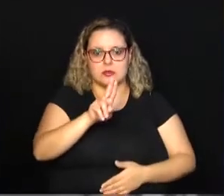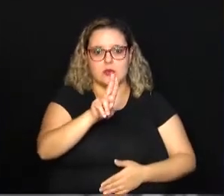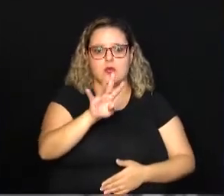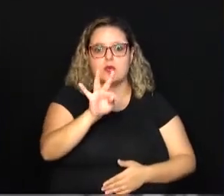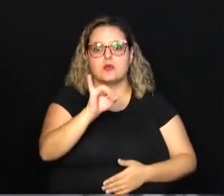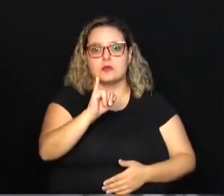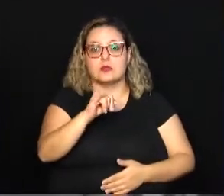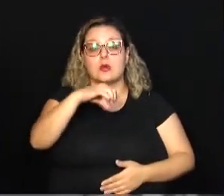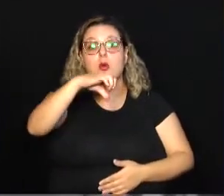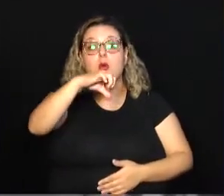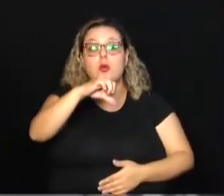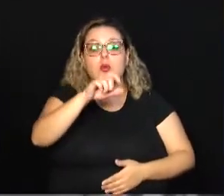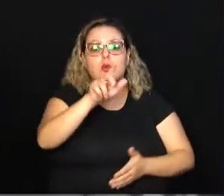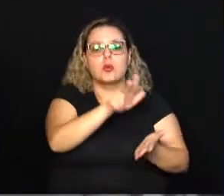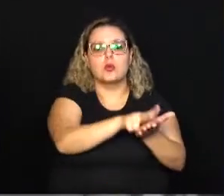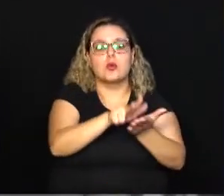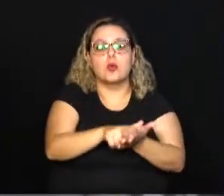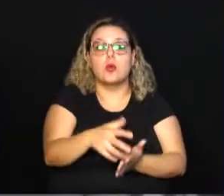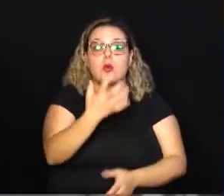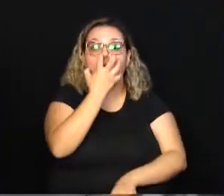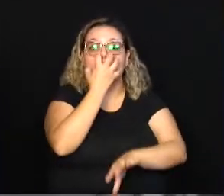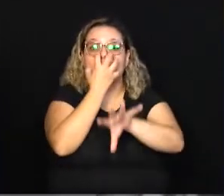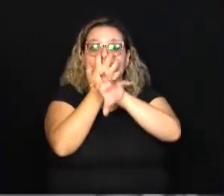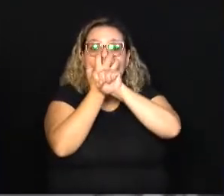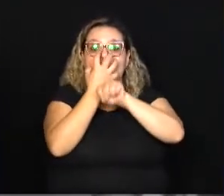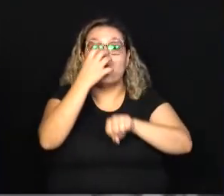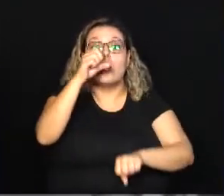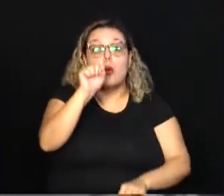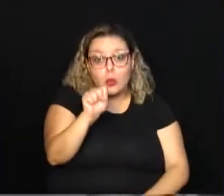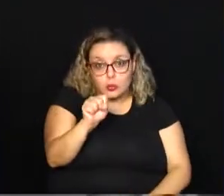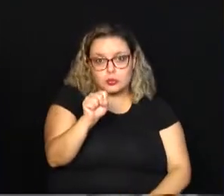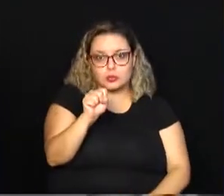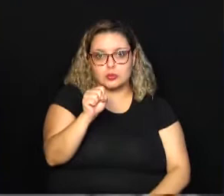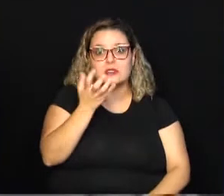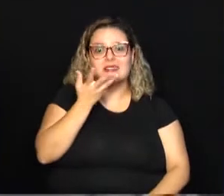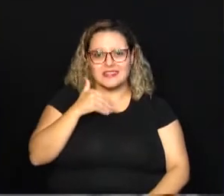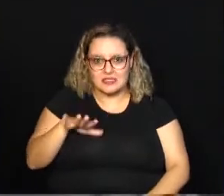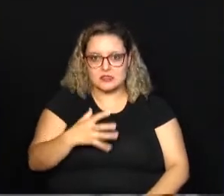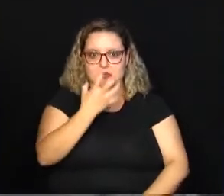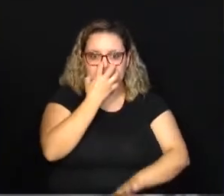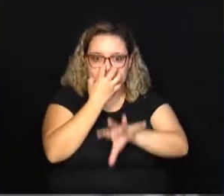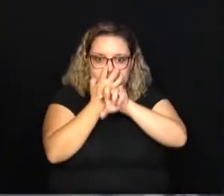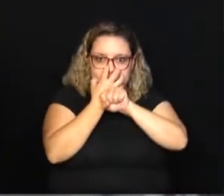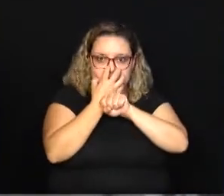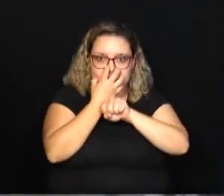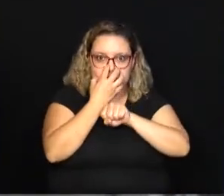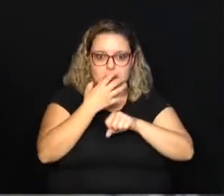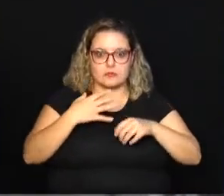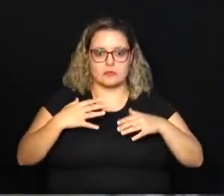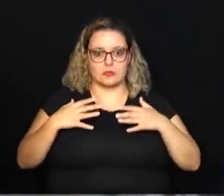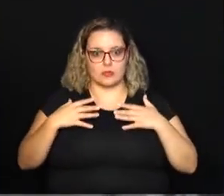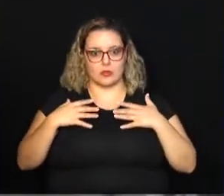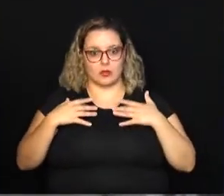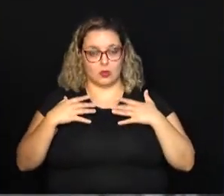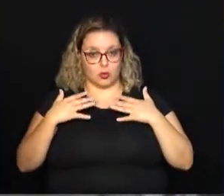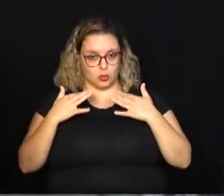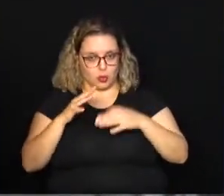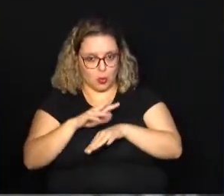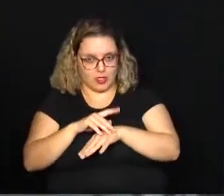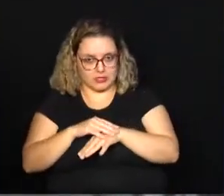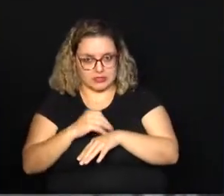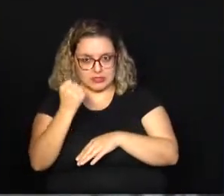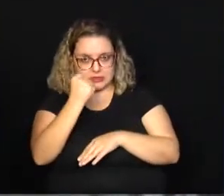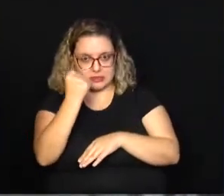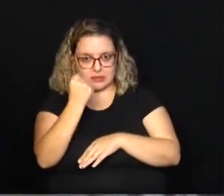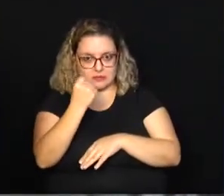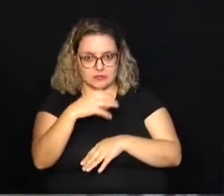9 pacientes, sendo 8 intubados. Doenças respiratórias graves, não necessariamente Covid. Mas o que acontece? Todo